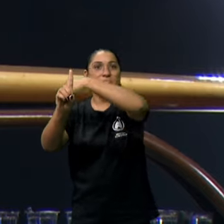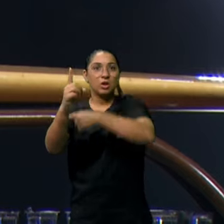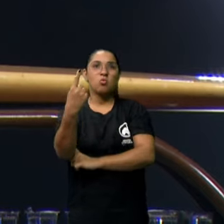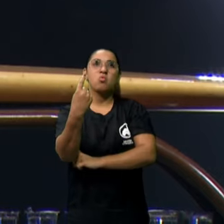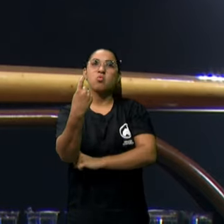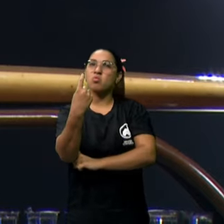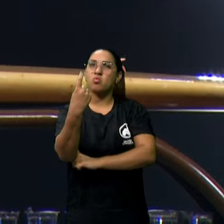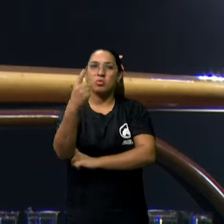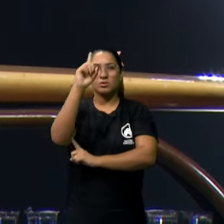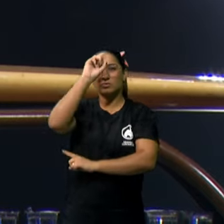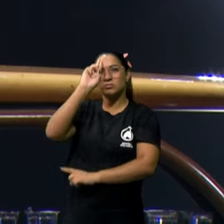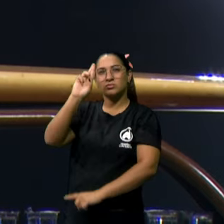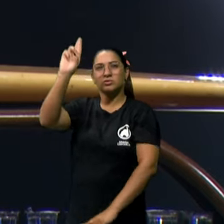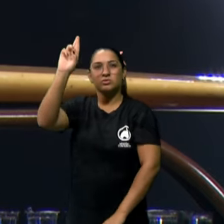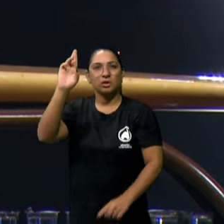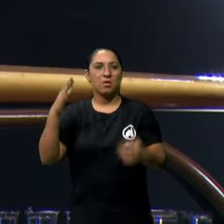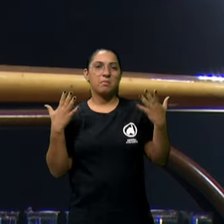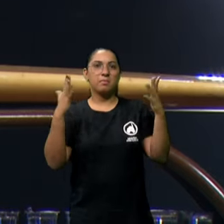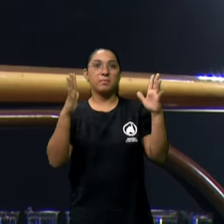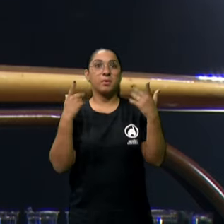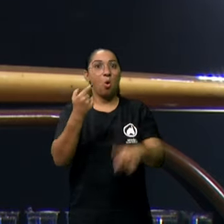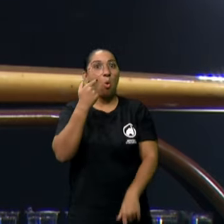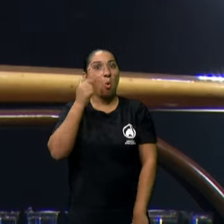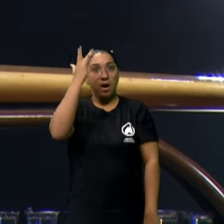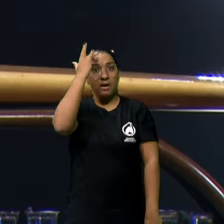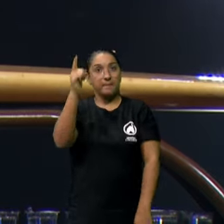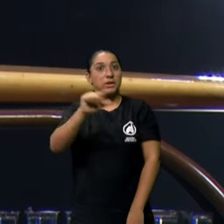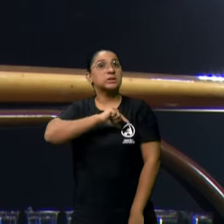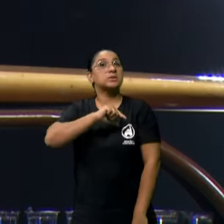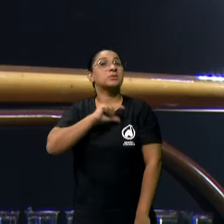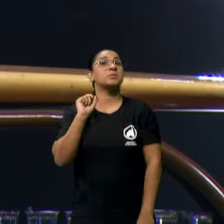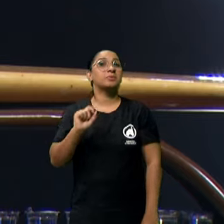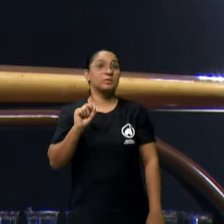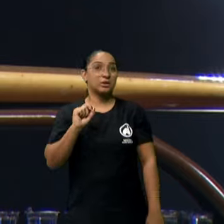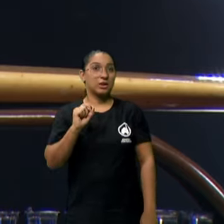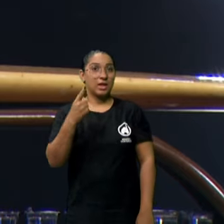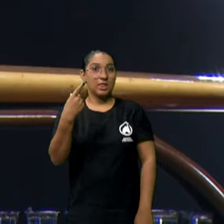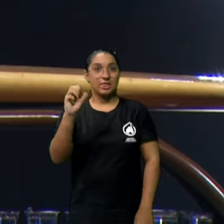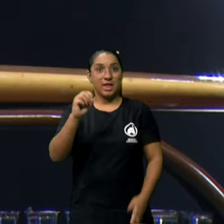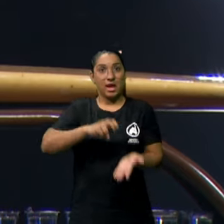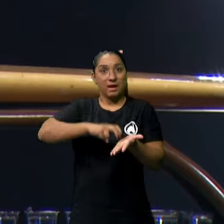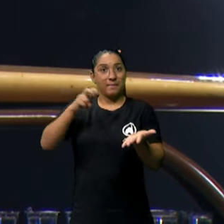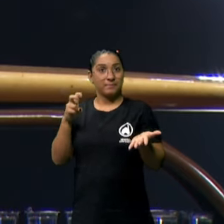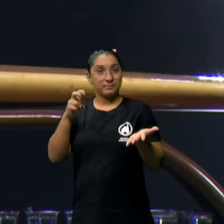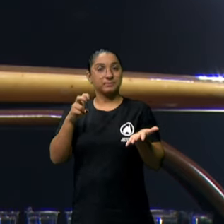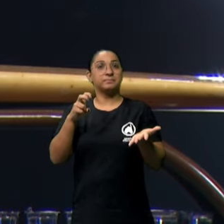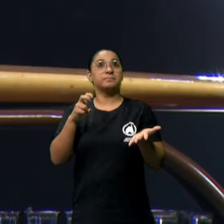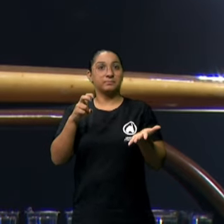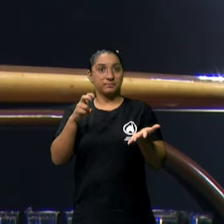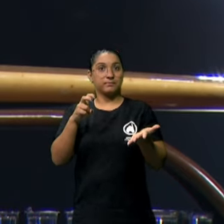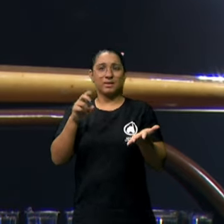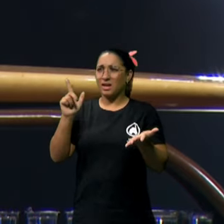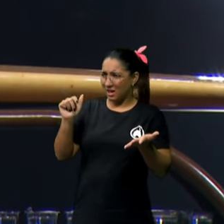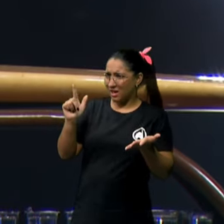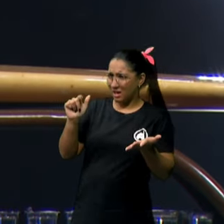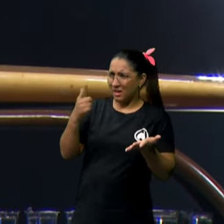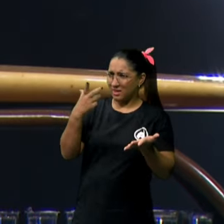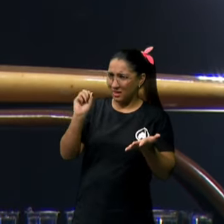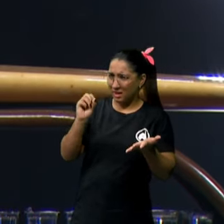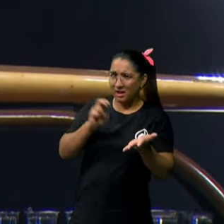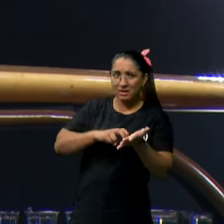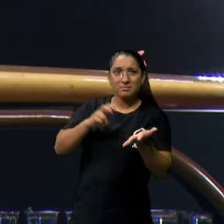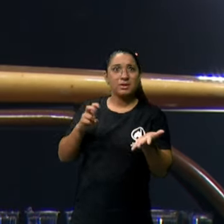Deus amanhã nós teremos 10 da manhã é isso